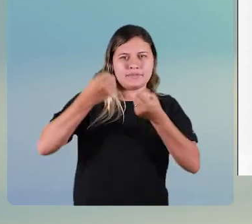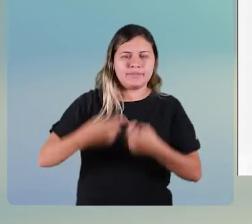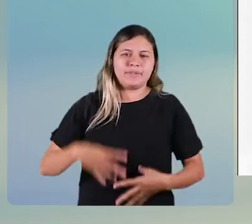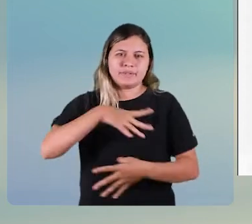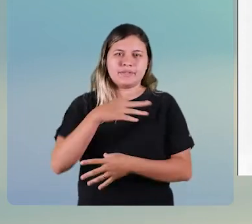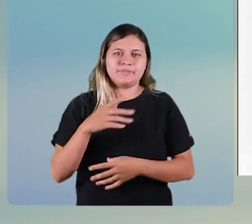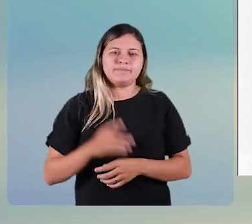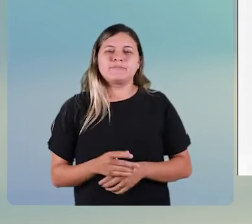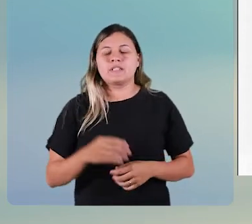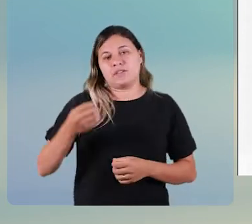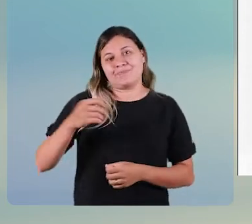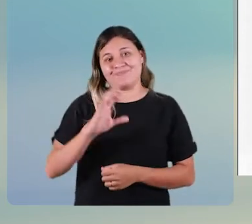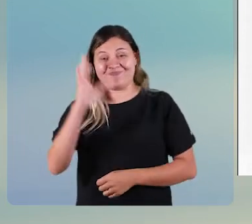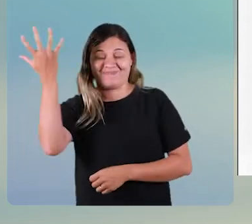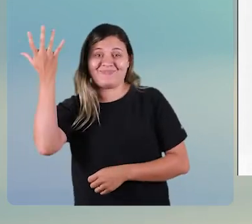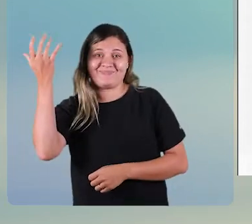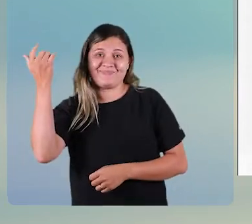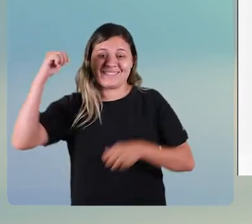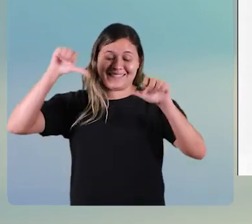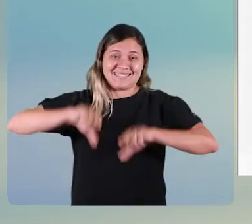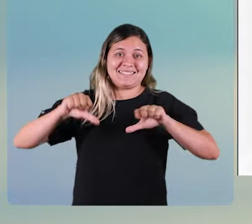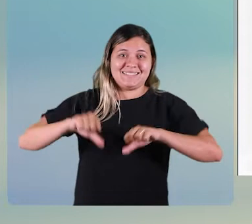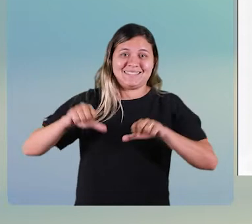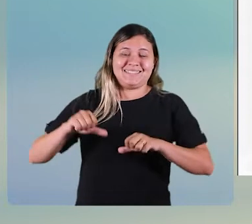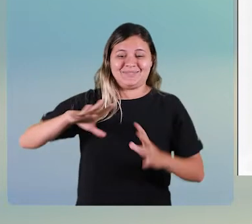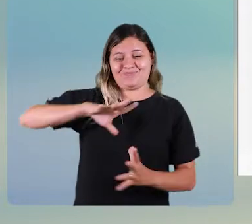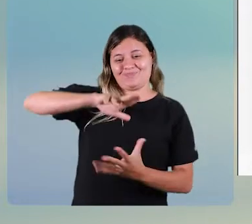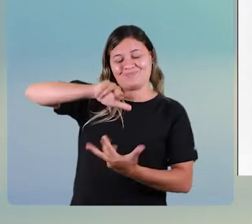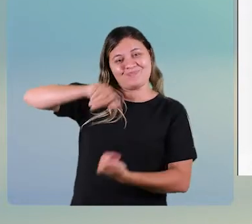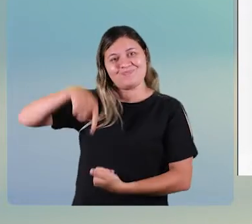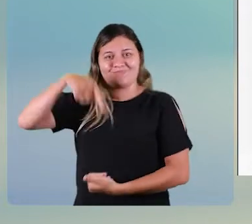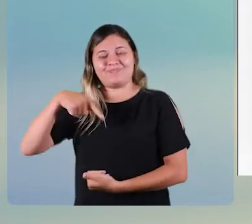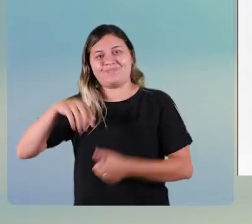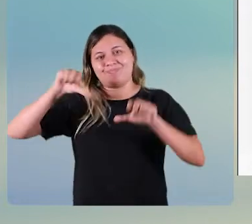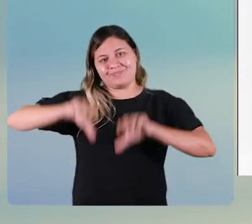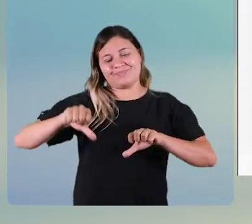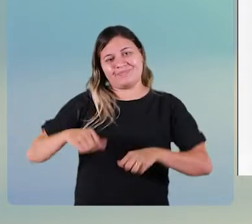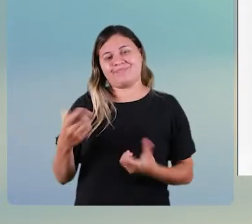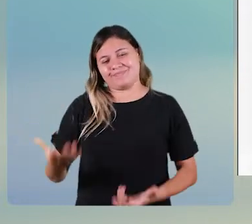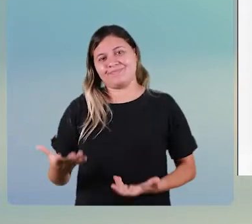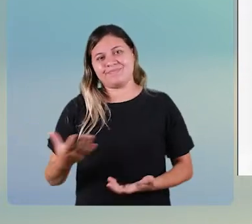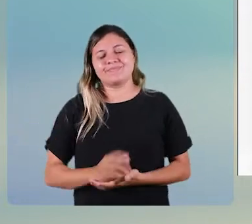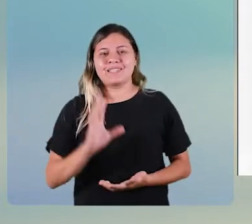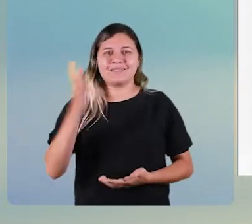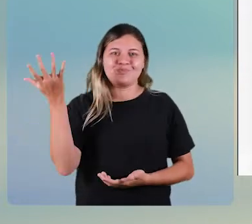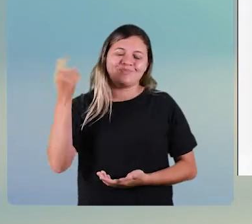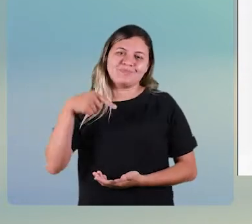né? Também causam poluição ambiental enorme, principalmente porque muitas vezes são descartados de forma indevida e